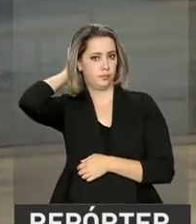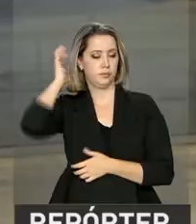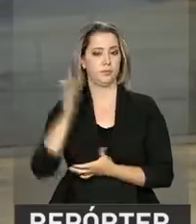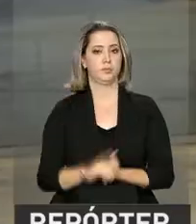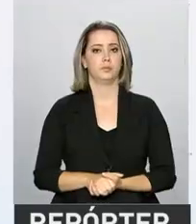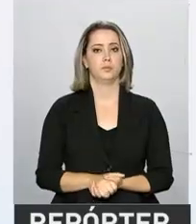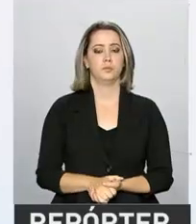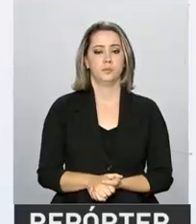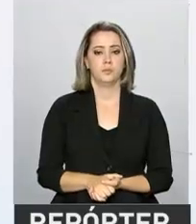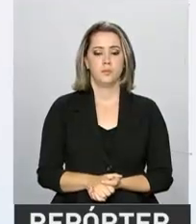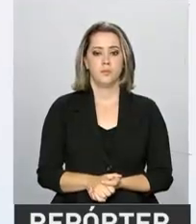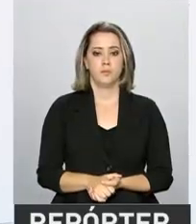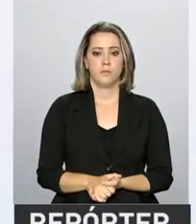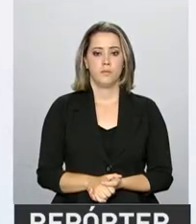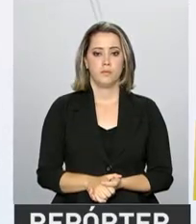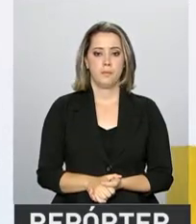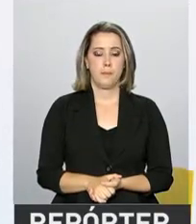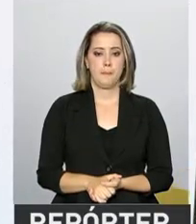Temer.